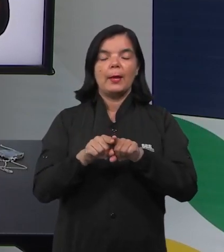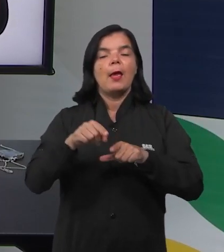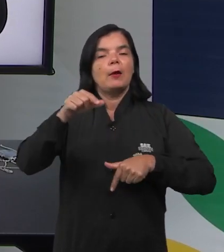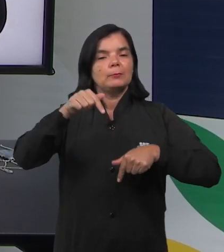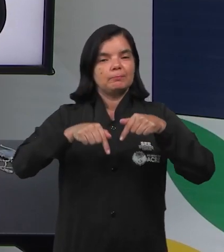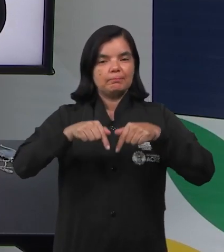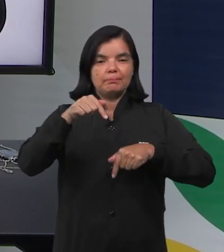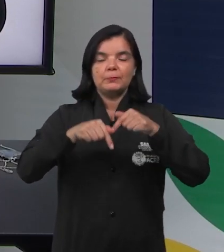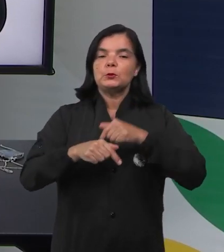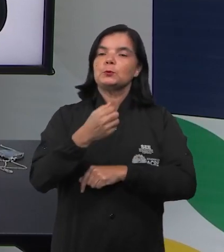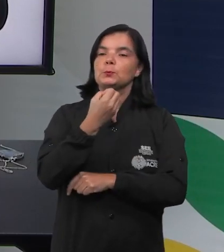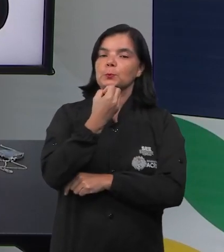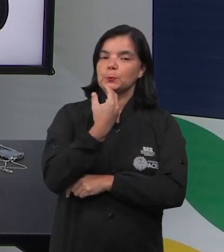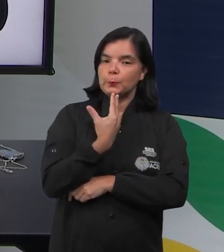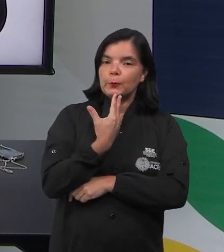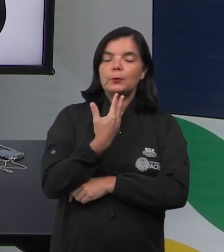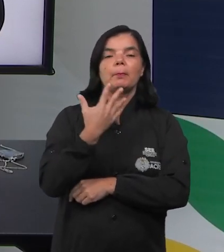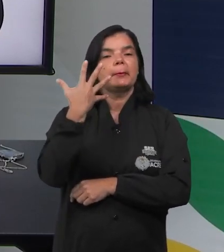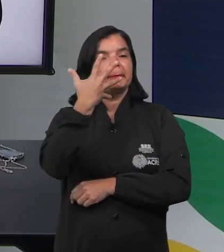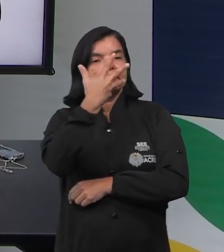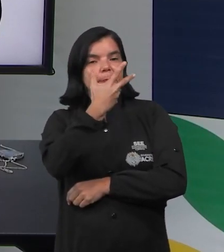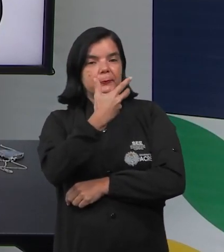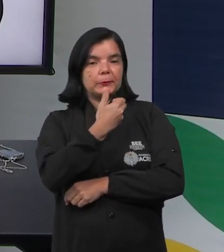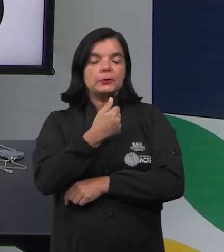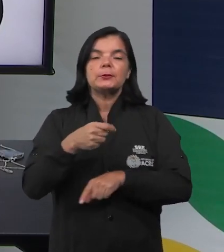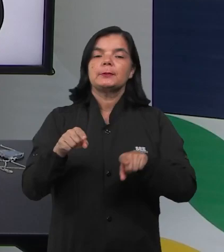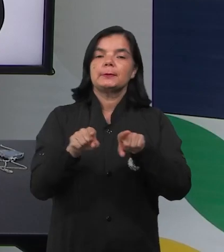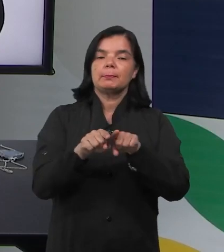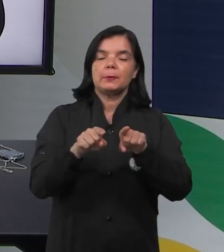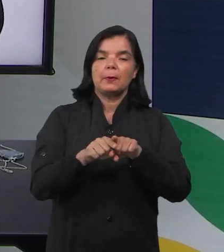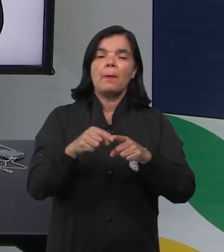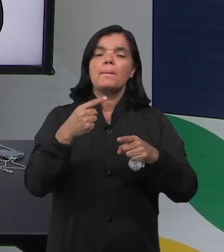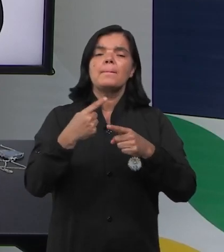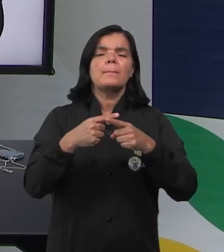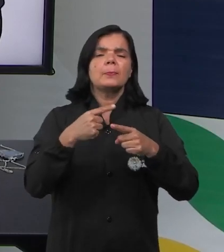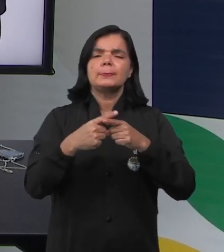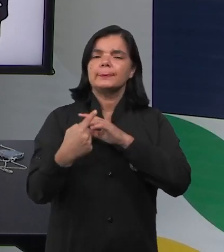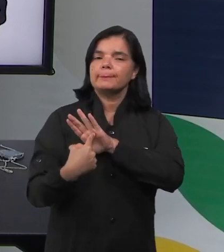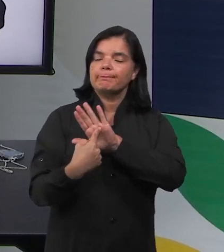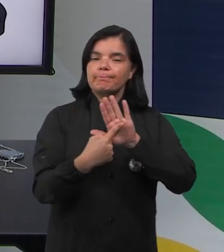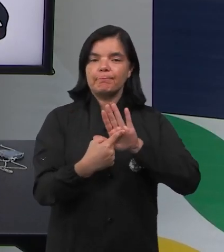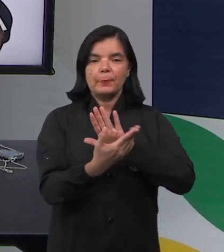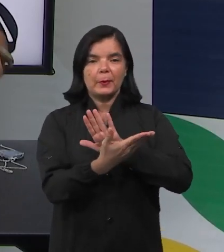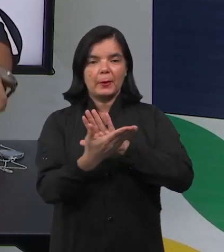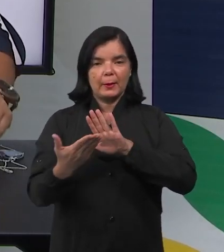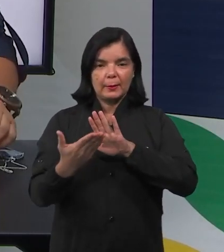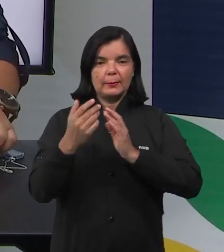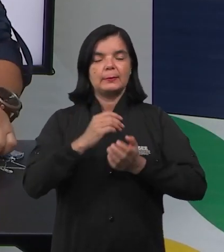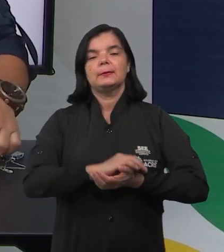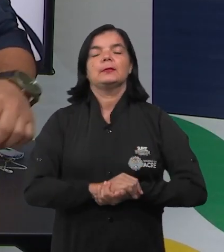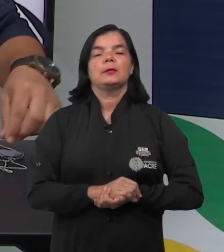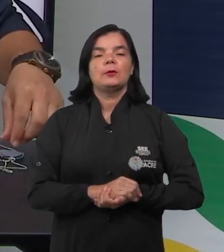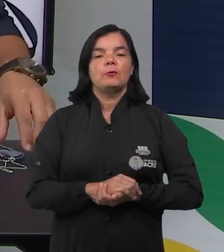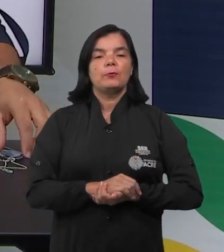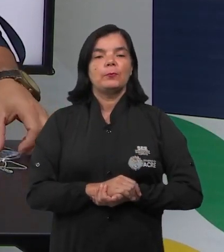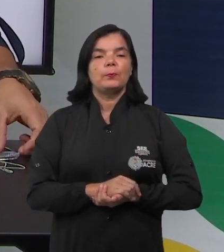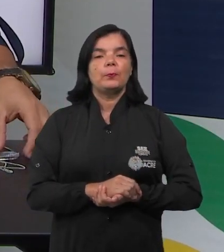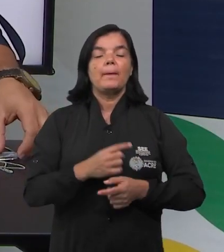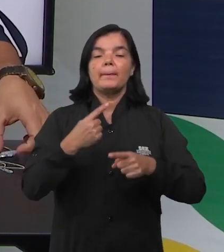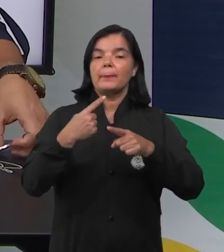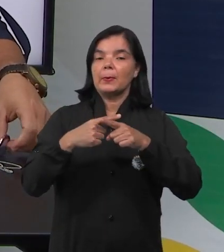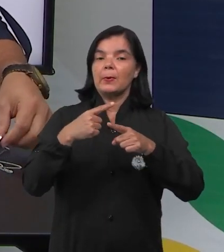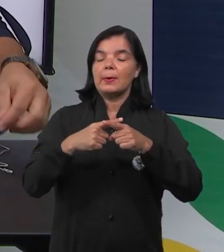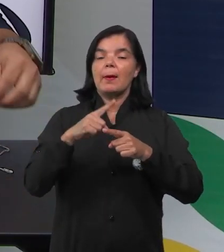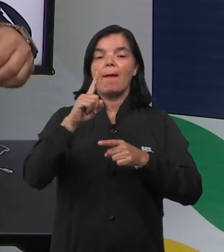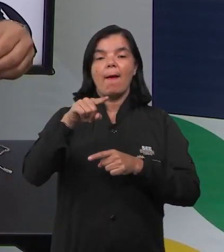bem interessante, bem bonita de se ver. Por que que eu estou mostrando isso para vocês? Vou até pegar aqui mais um, porque